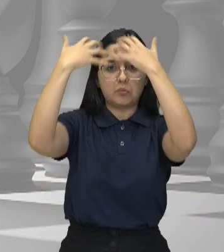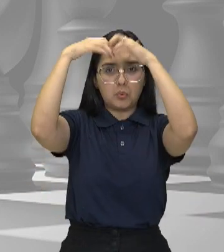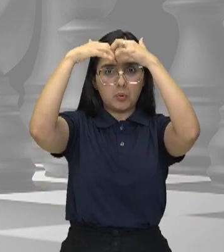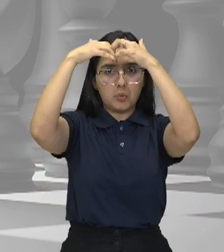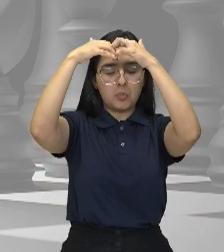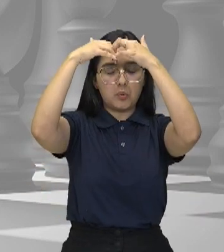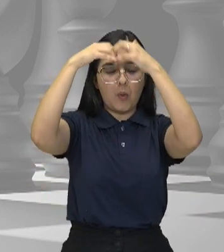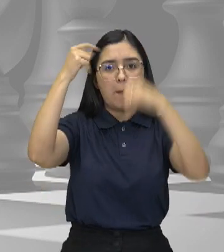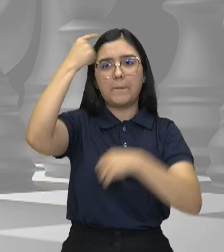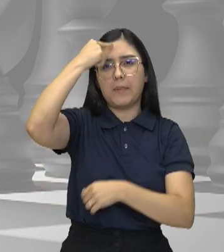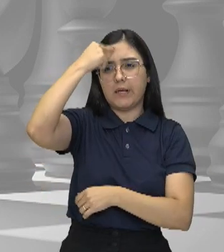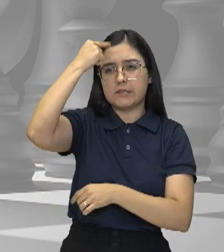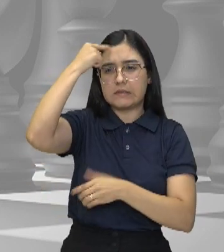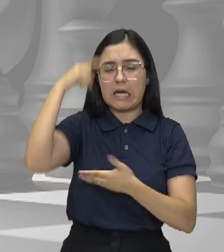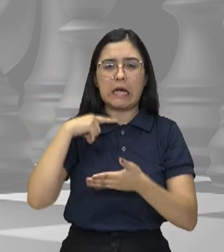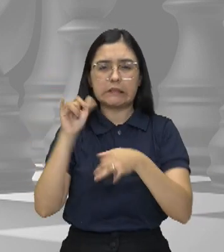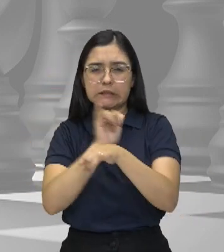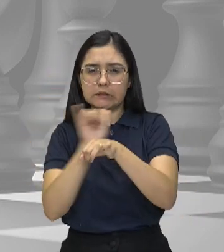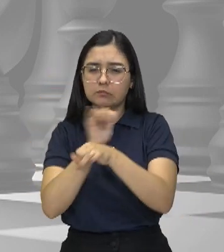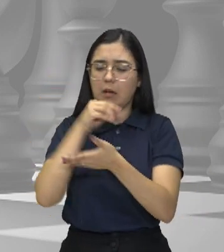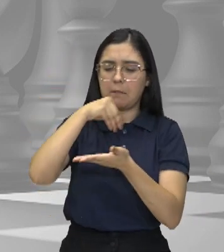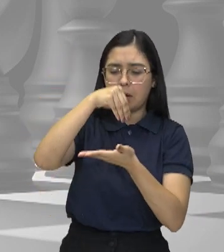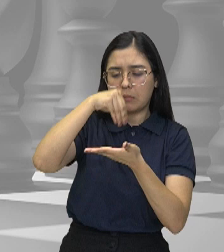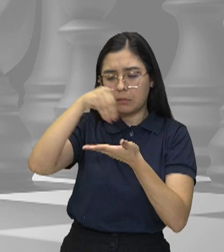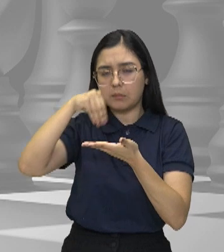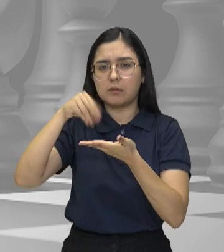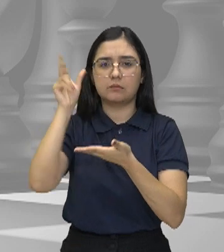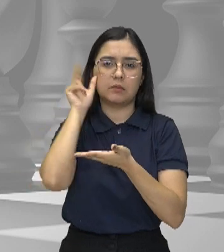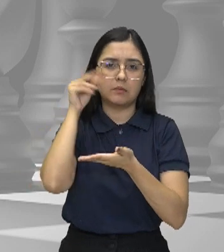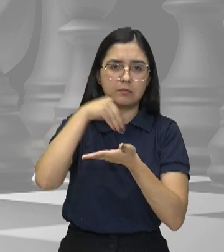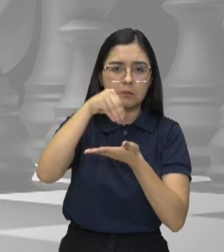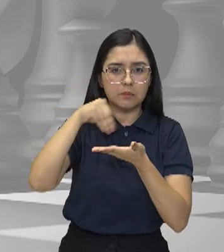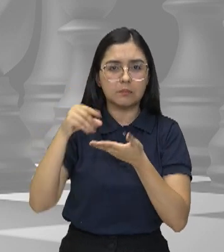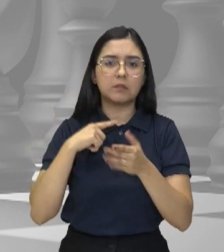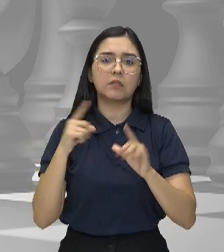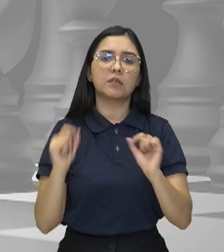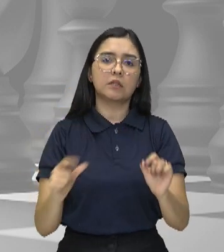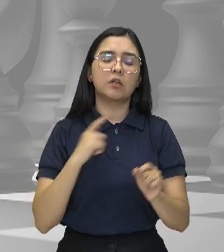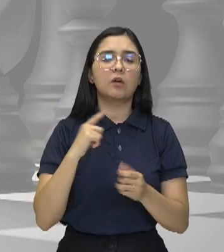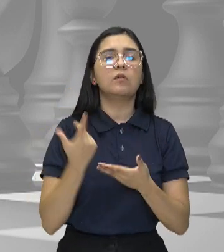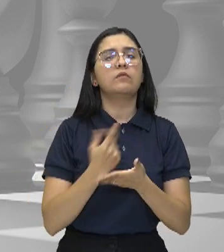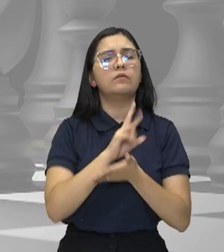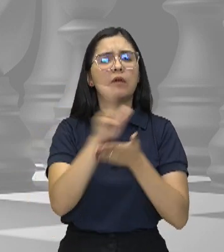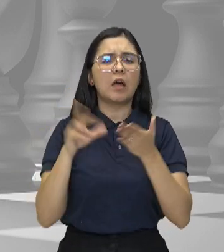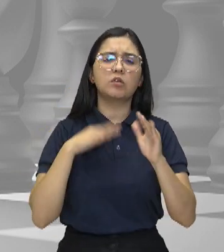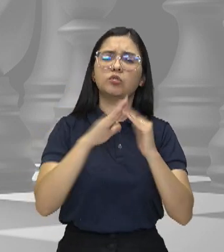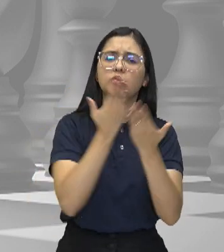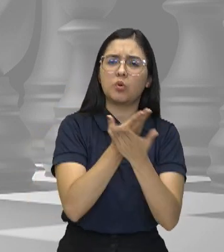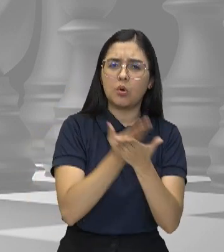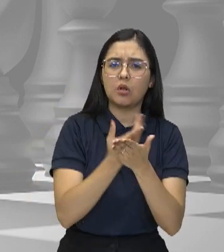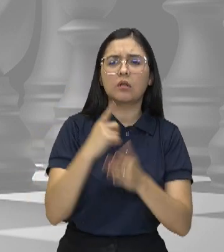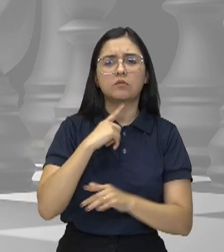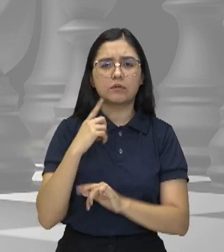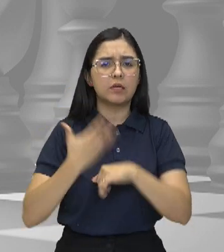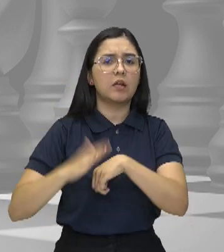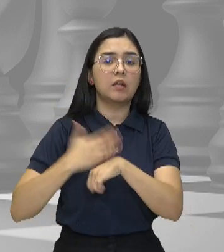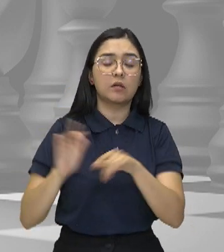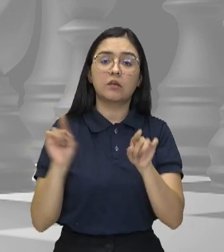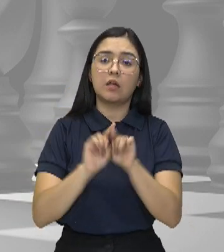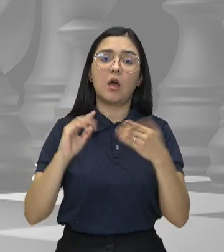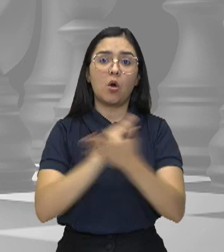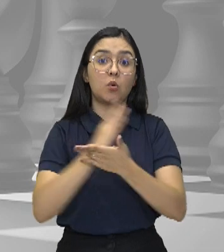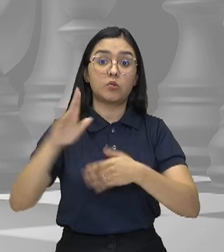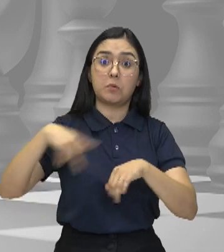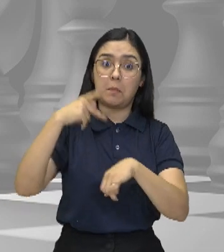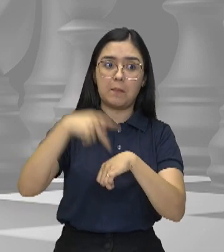do pensamento. Então, muitas escolas trabalham isso. Existem países que